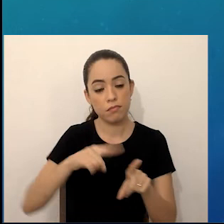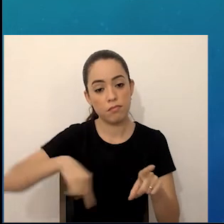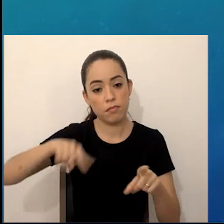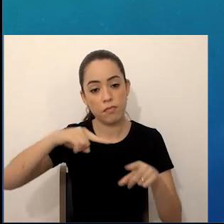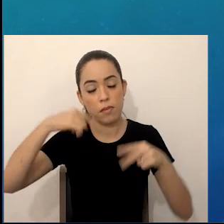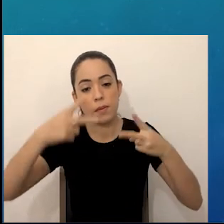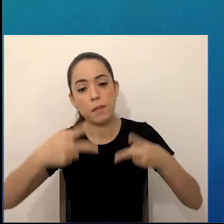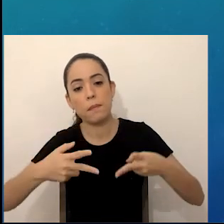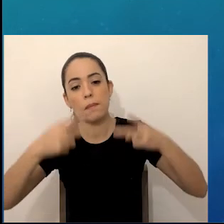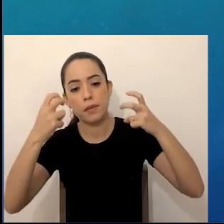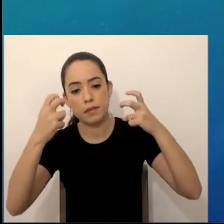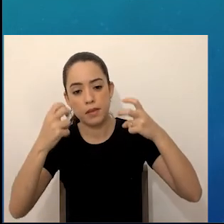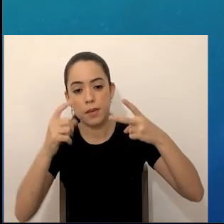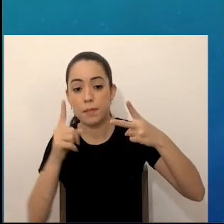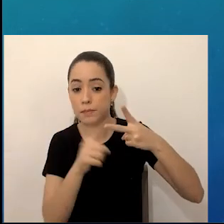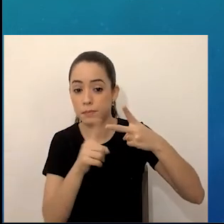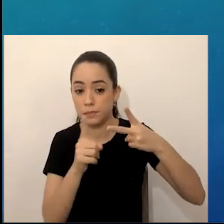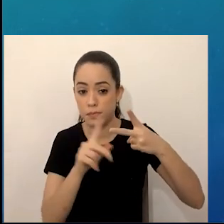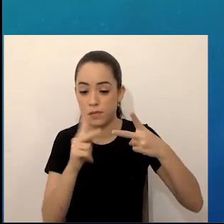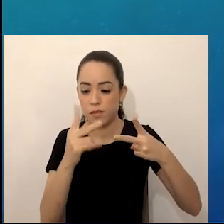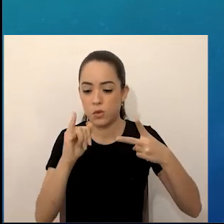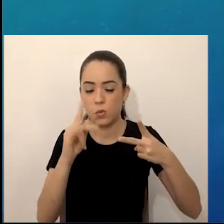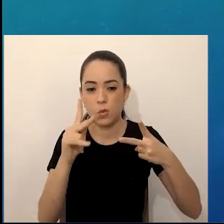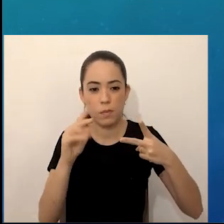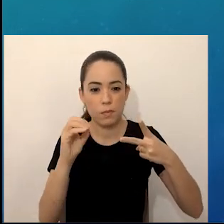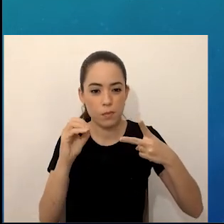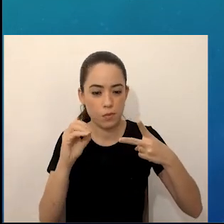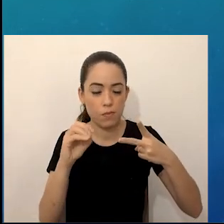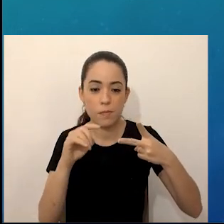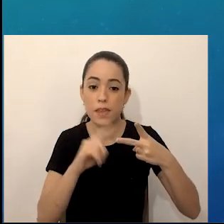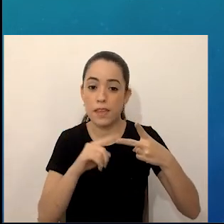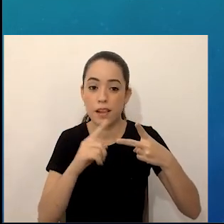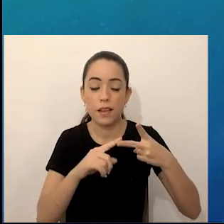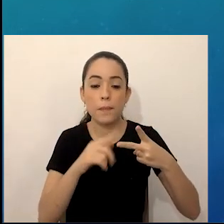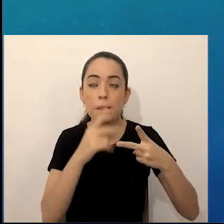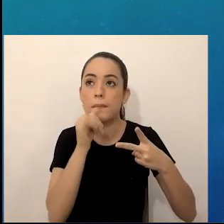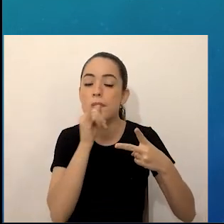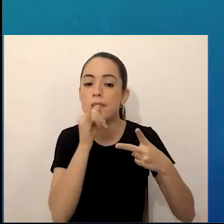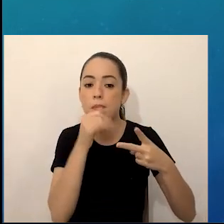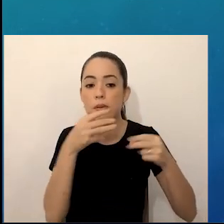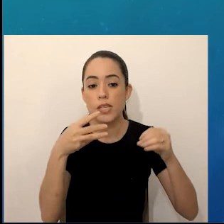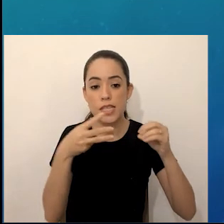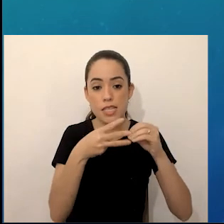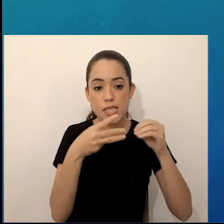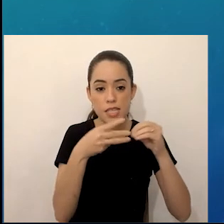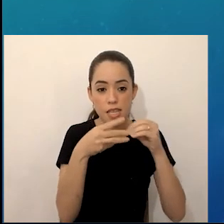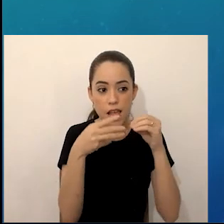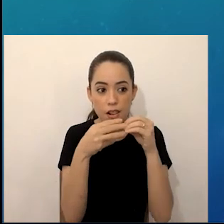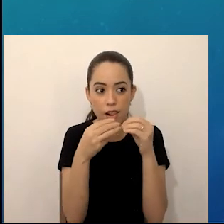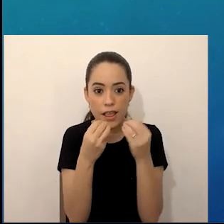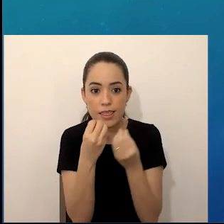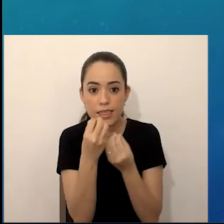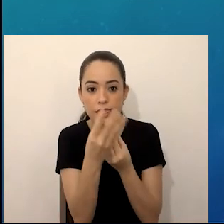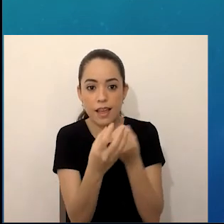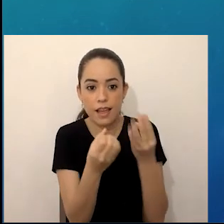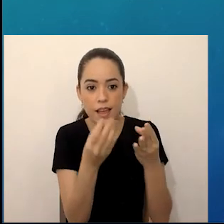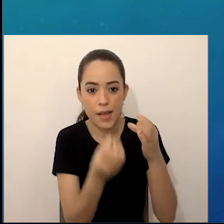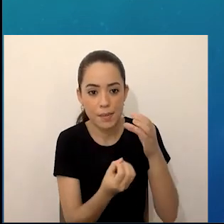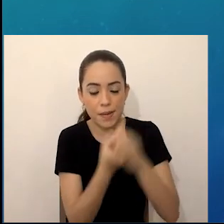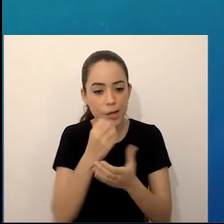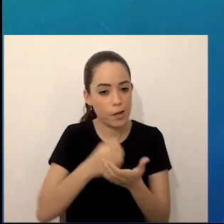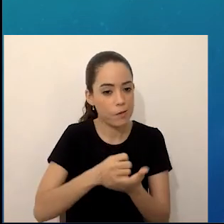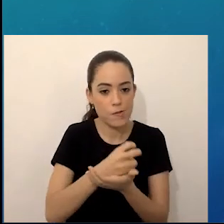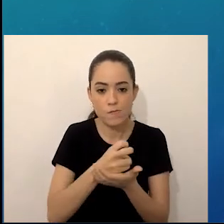Deve-se observar que o hipoblasto não contribui celularmente para a formação do